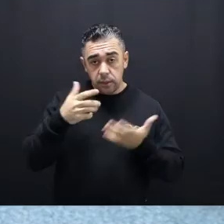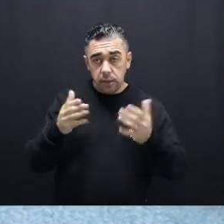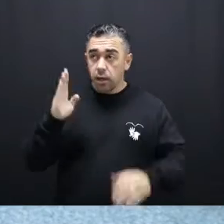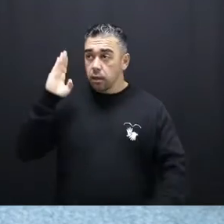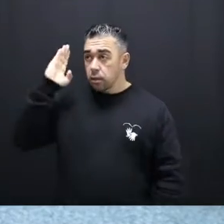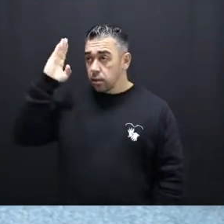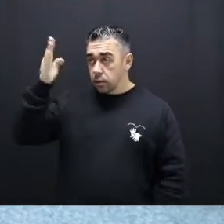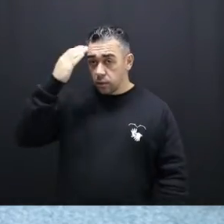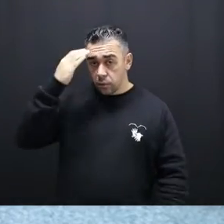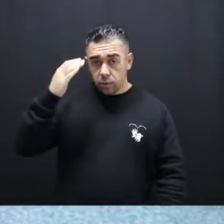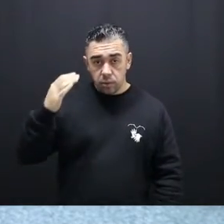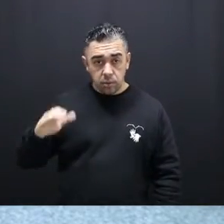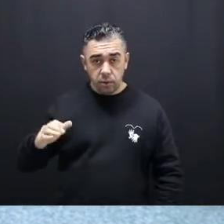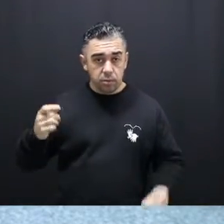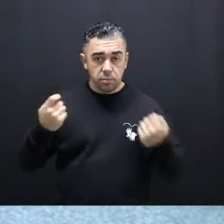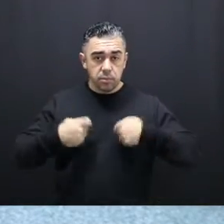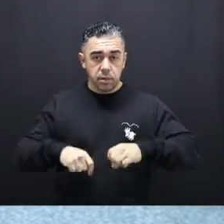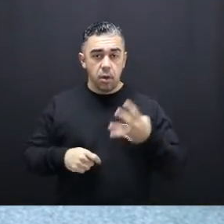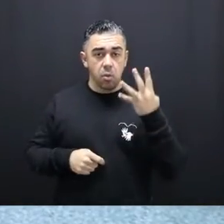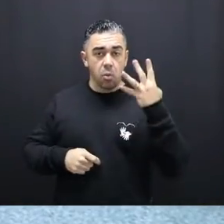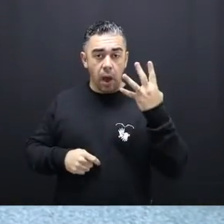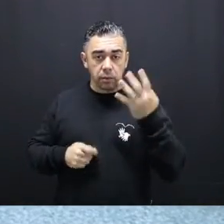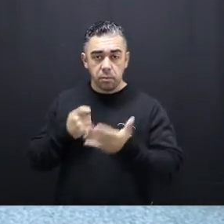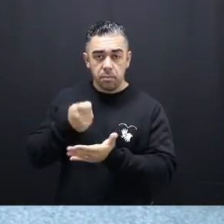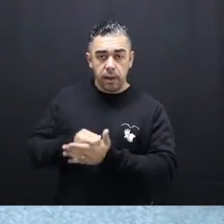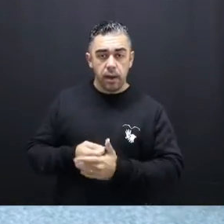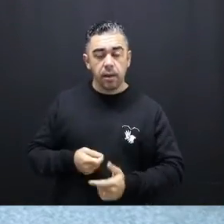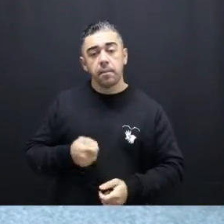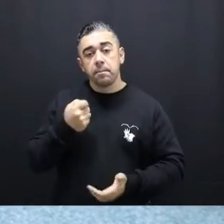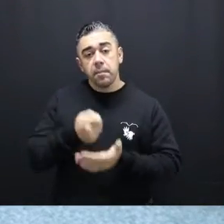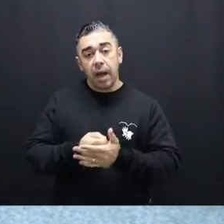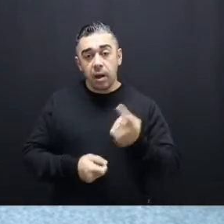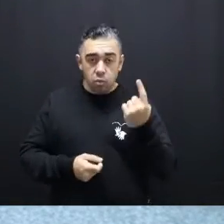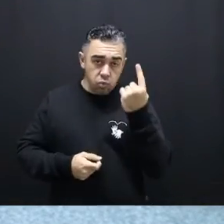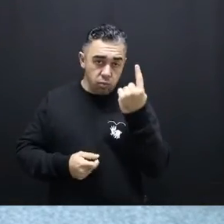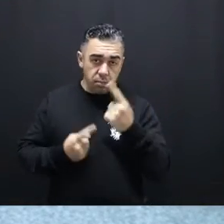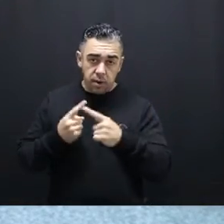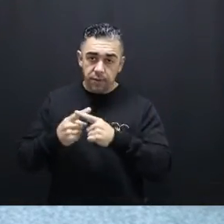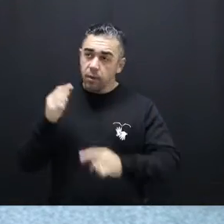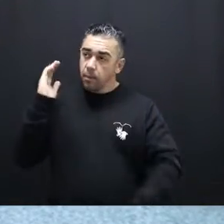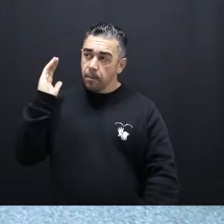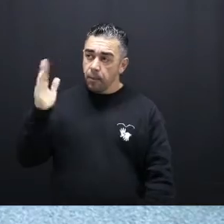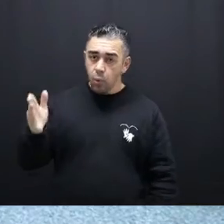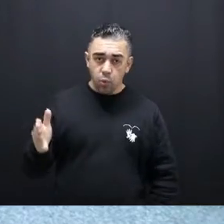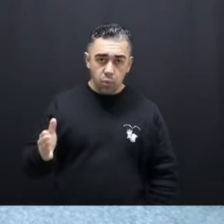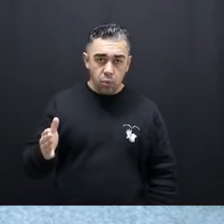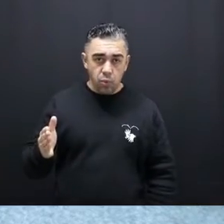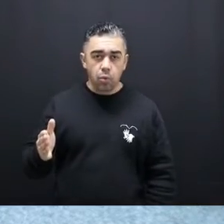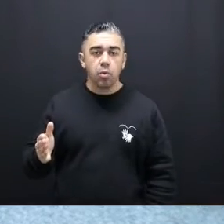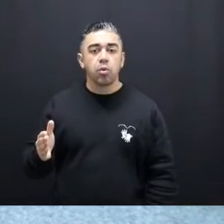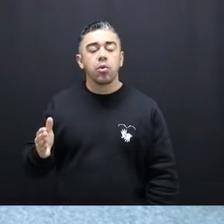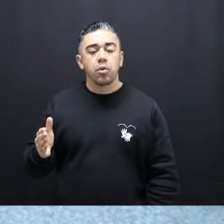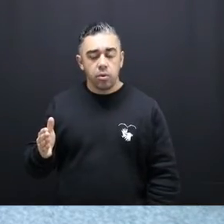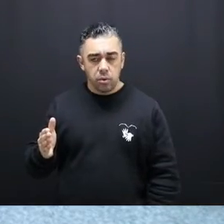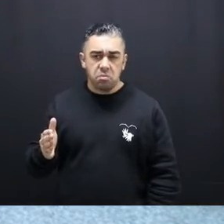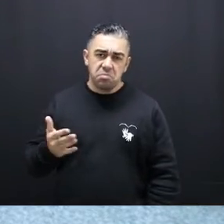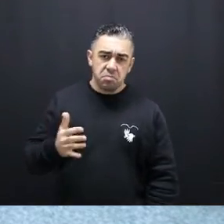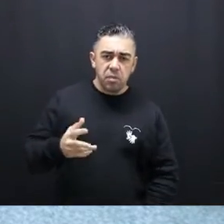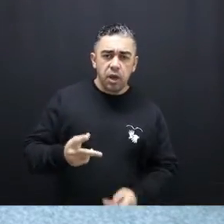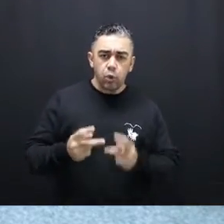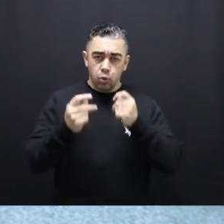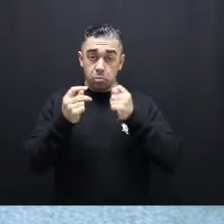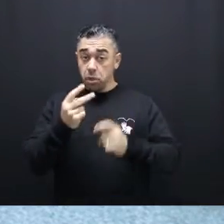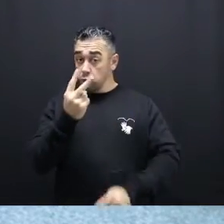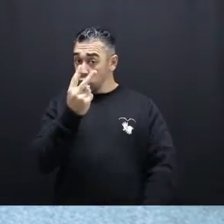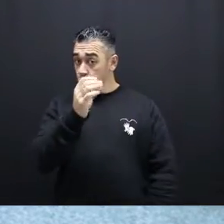Curitiba e se pega mais quatro passagens e pega uma ou paga-se uma né então tem uma economia aí mais ou menos aí uns 200